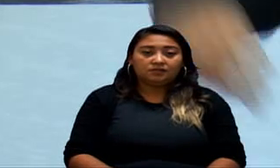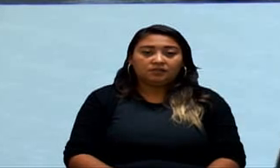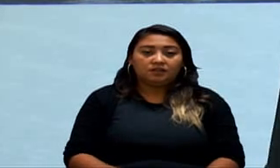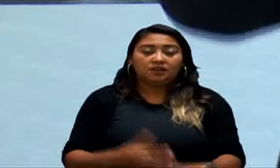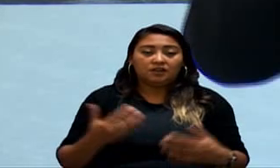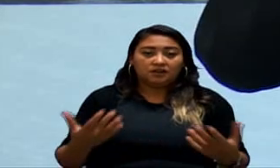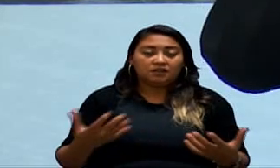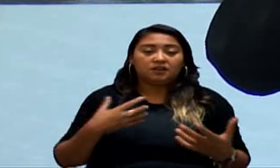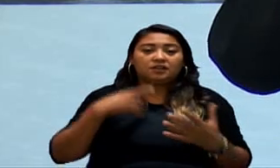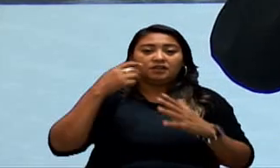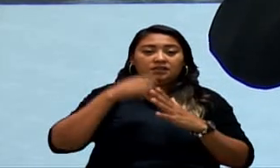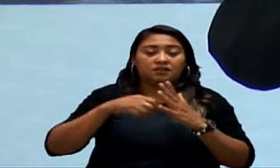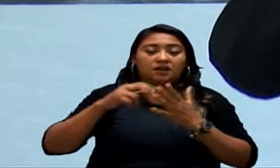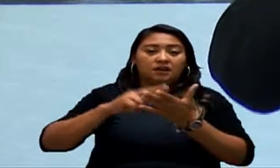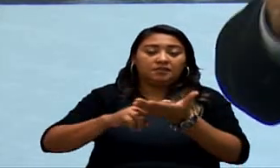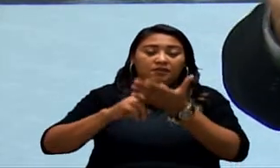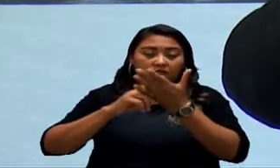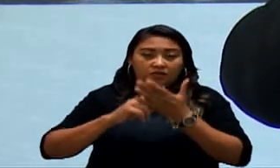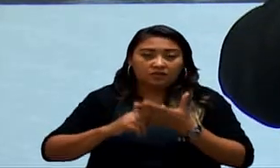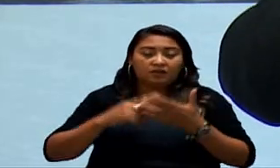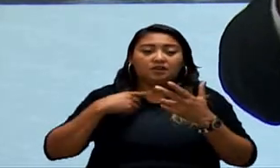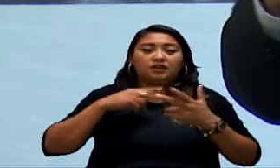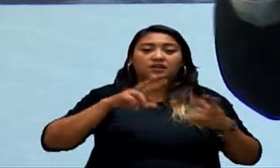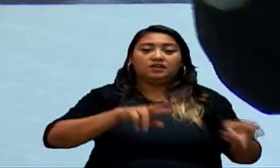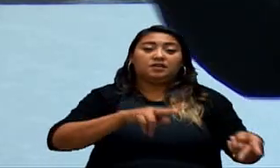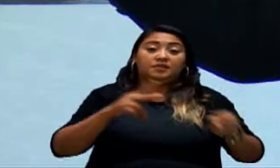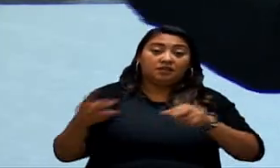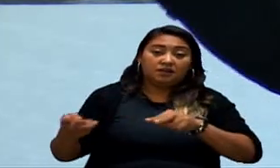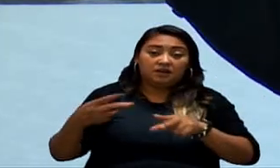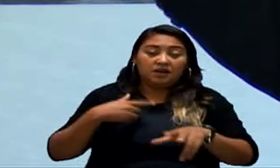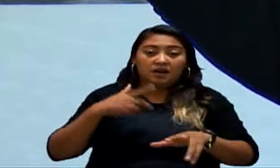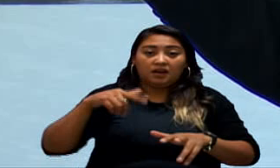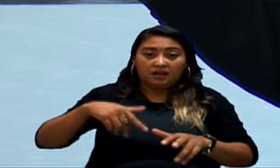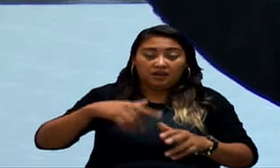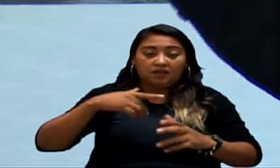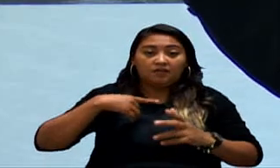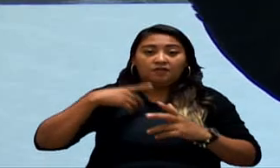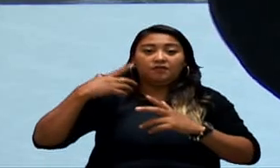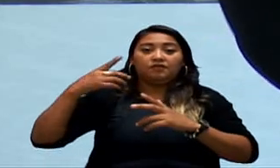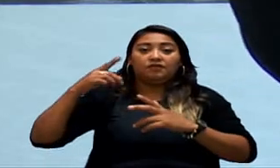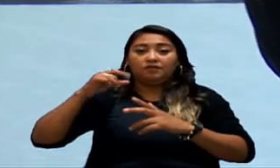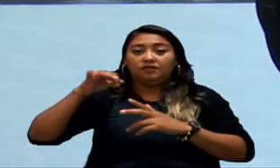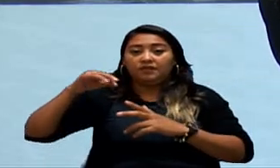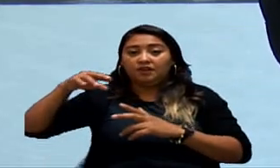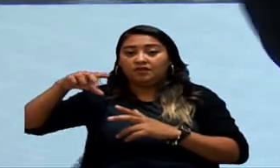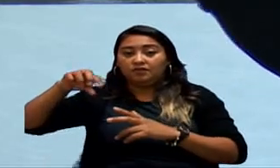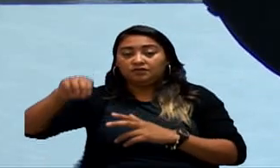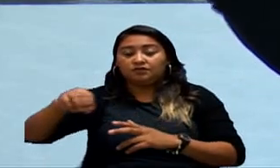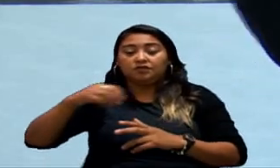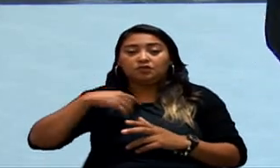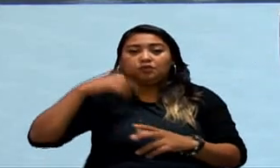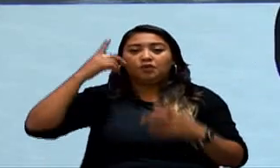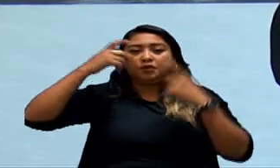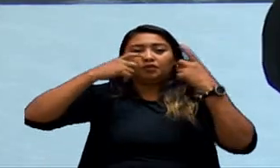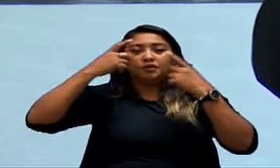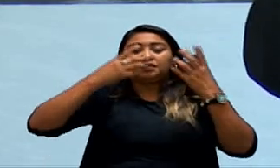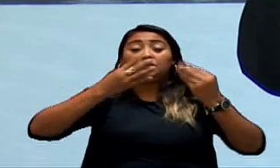Daí eu assinei e encaminhou. Daí começou a tramitar. E o nosso filtro, e eu tenho uma preocupação muito